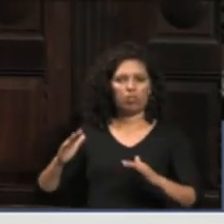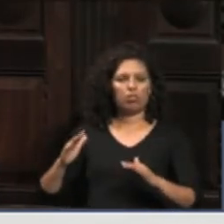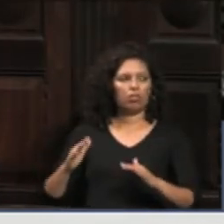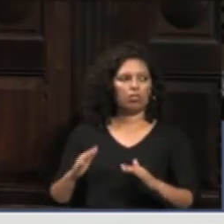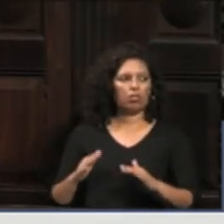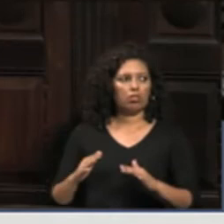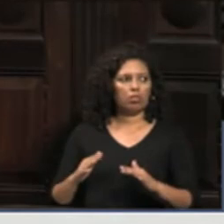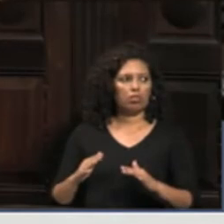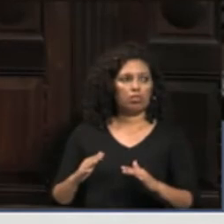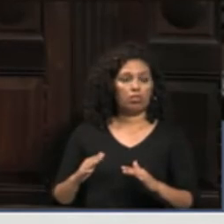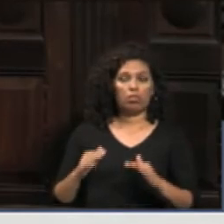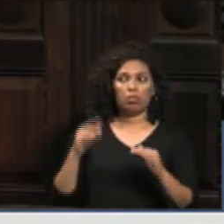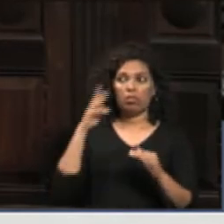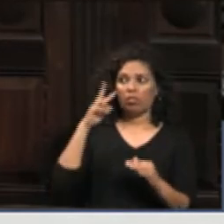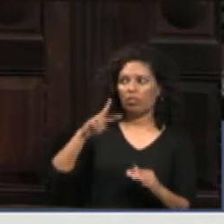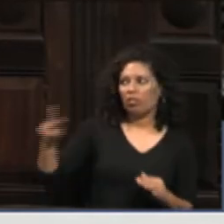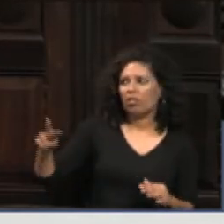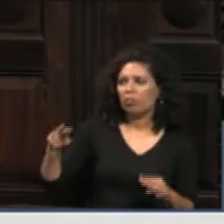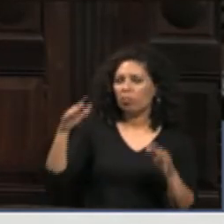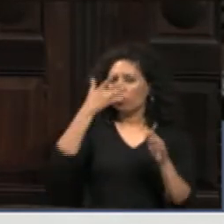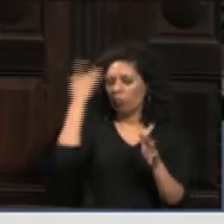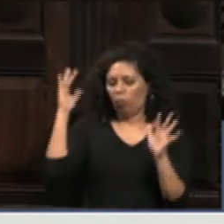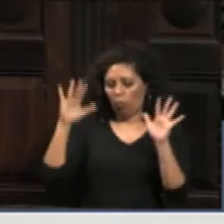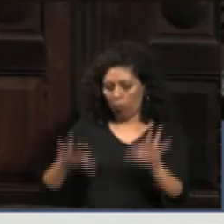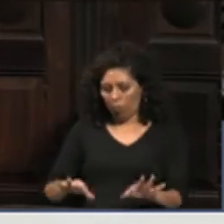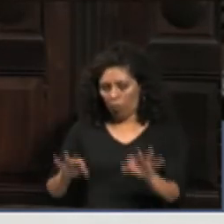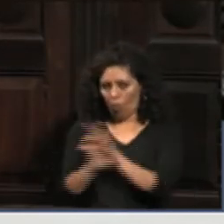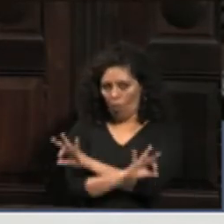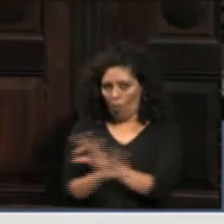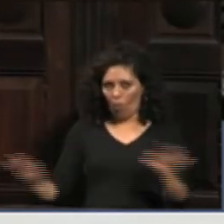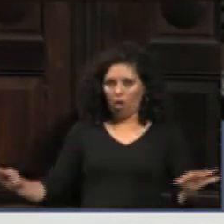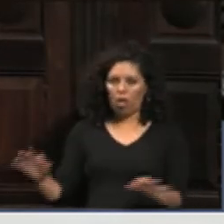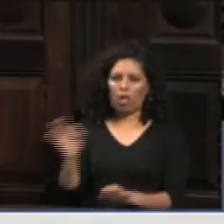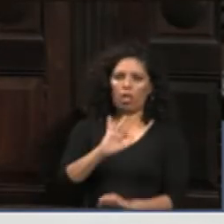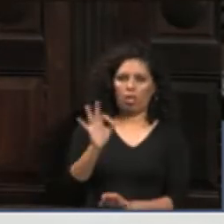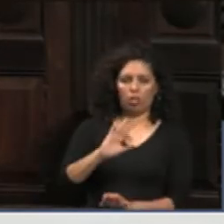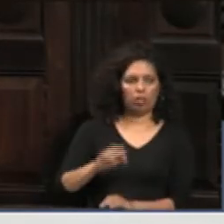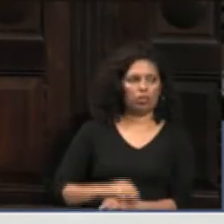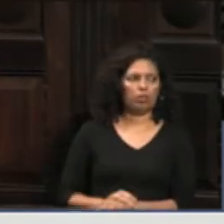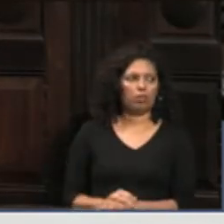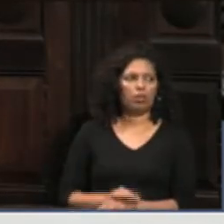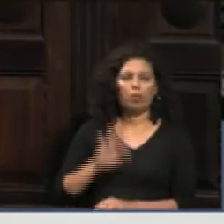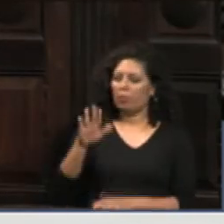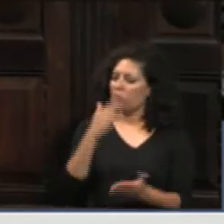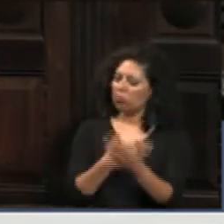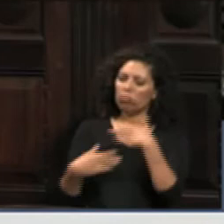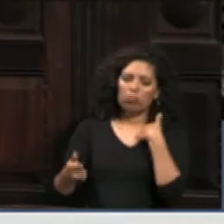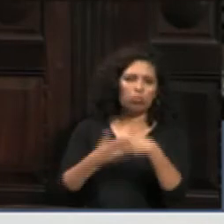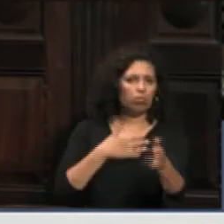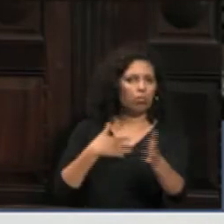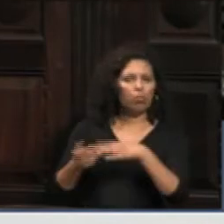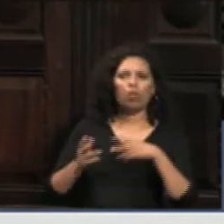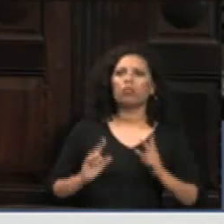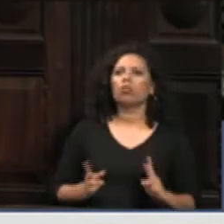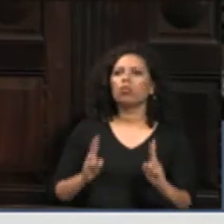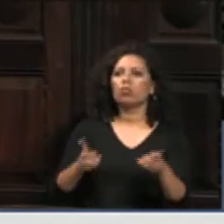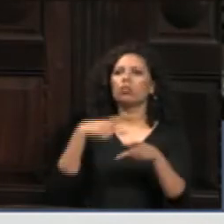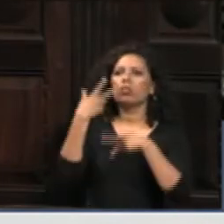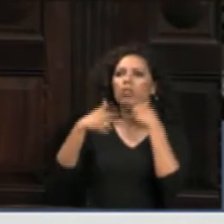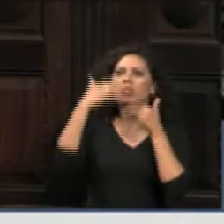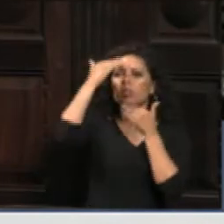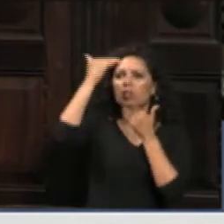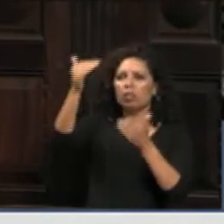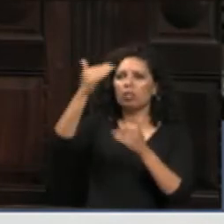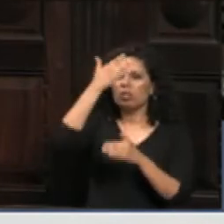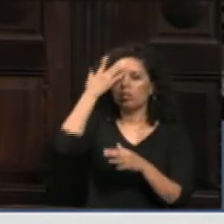uma ausência total. Mas, de qualquer maneira, hoje, pelo menos, tem o deputado